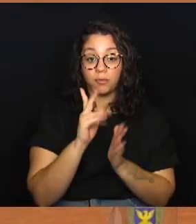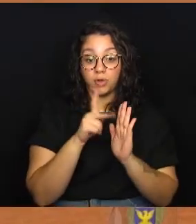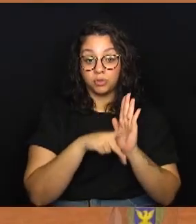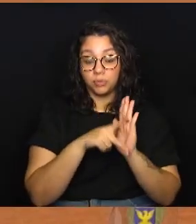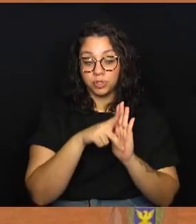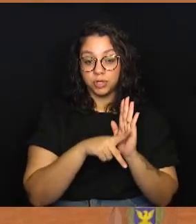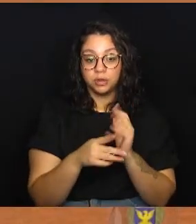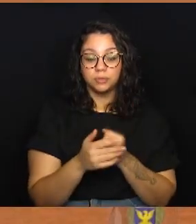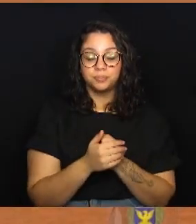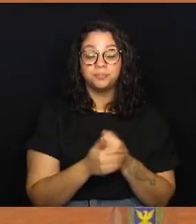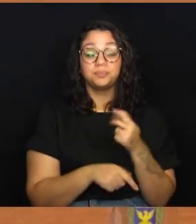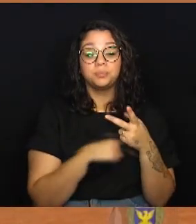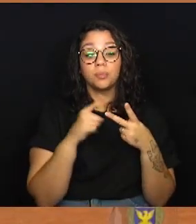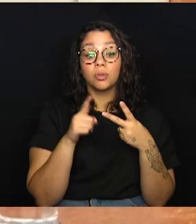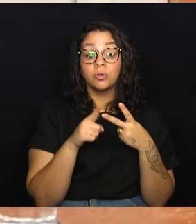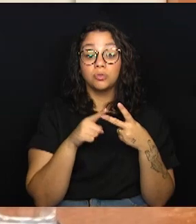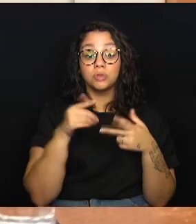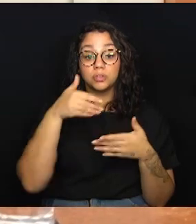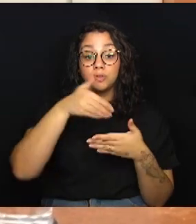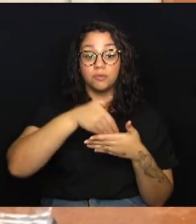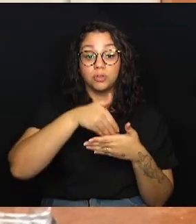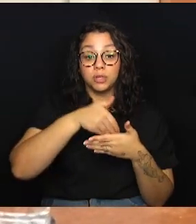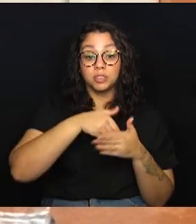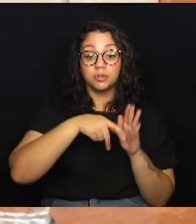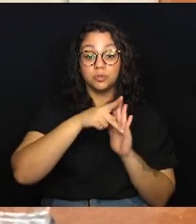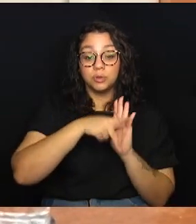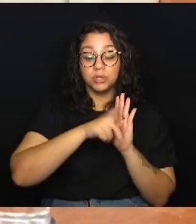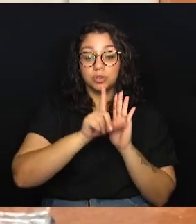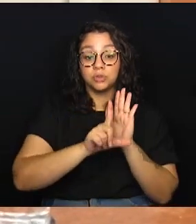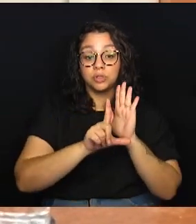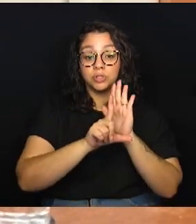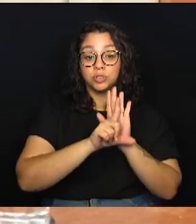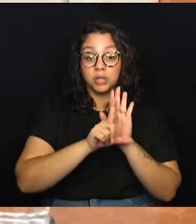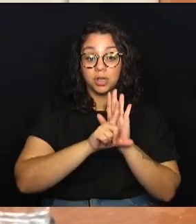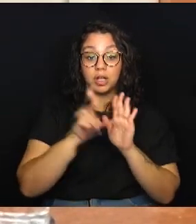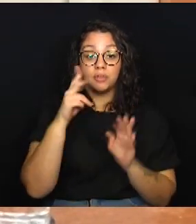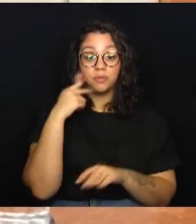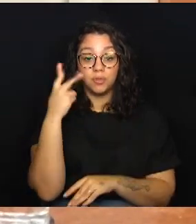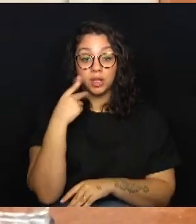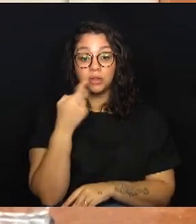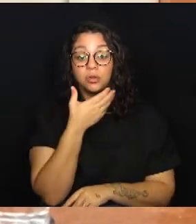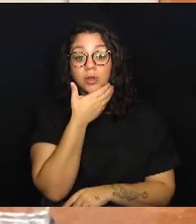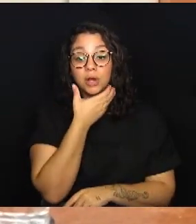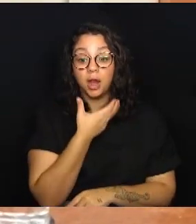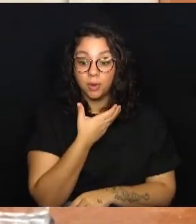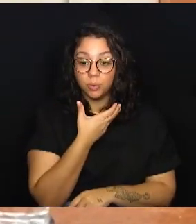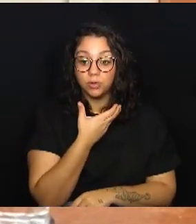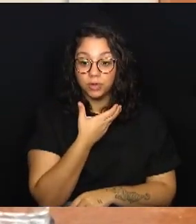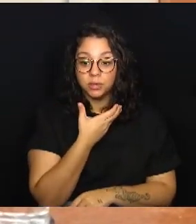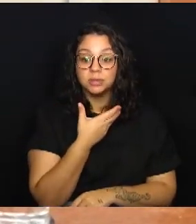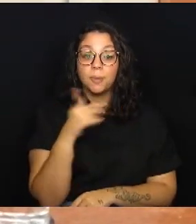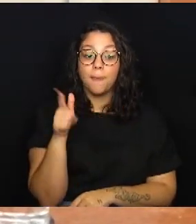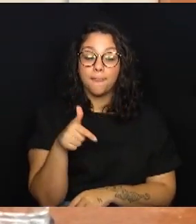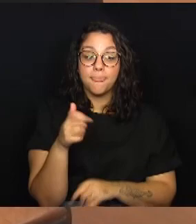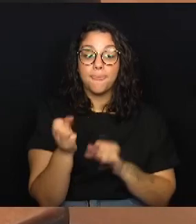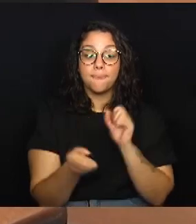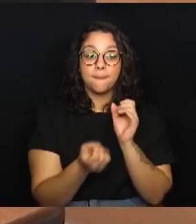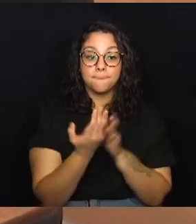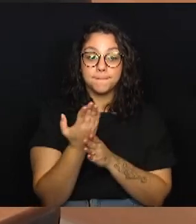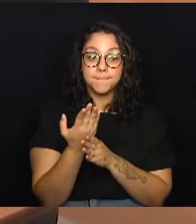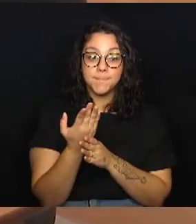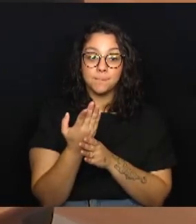favoráveis aprovado o projeto o item 2 foi a votação do projeto de lei de autoria do vereador Carlos